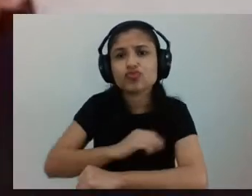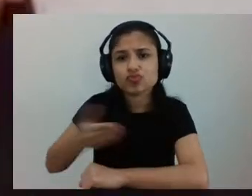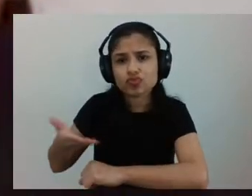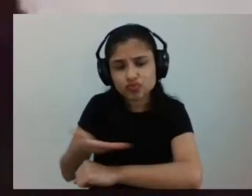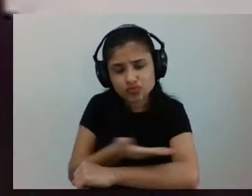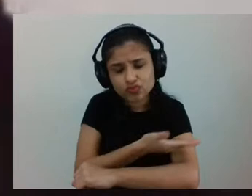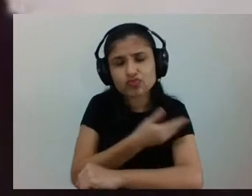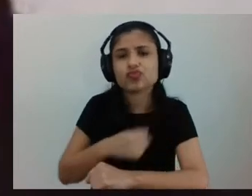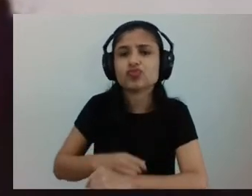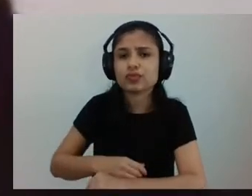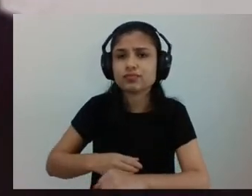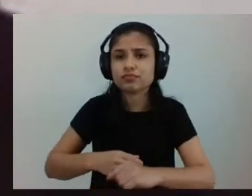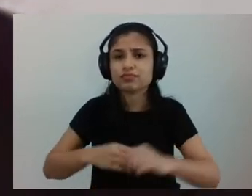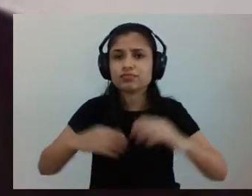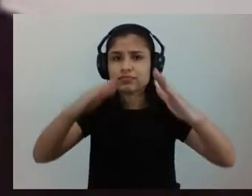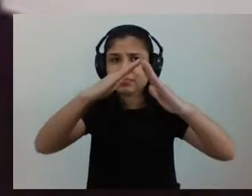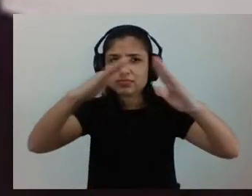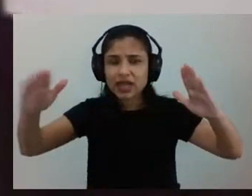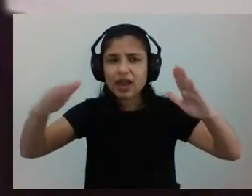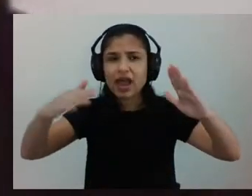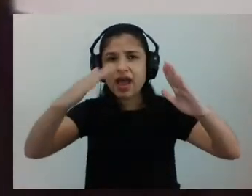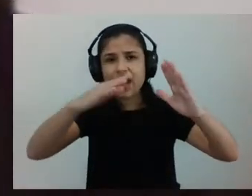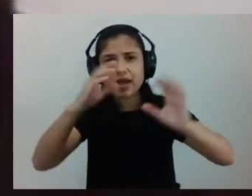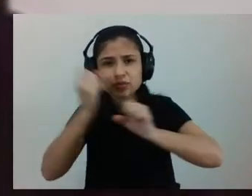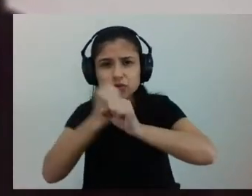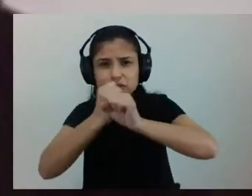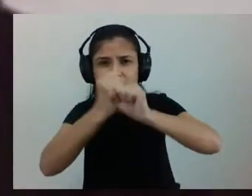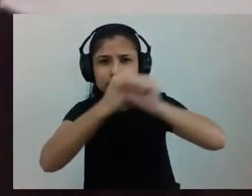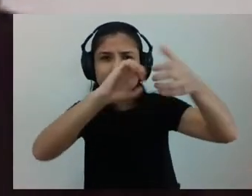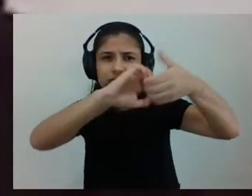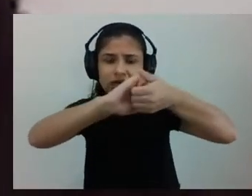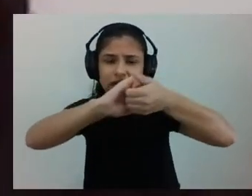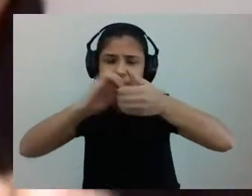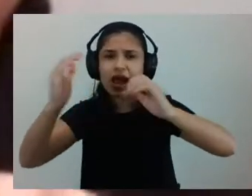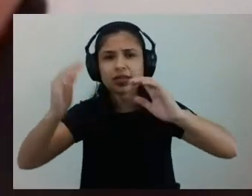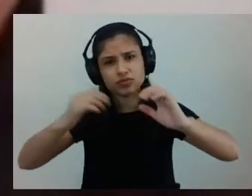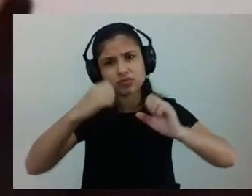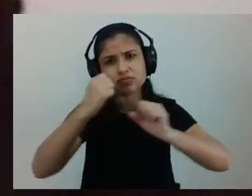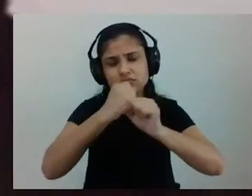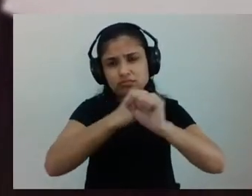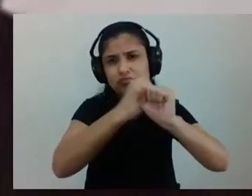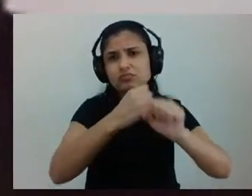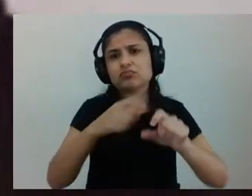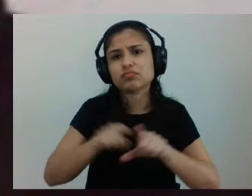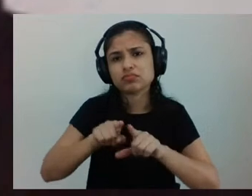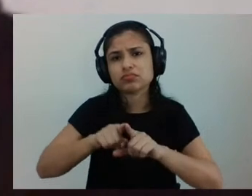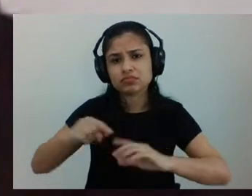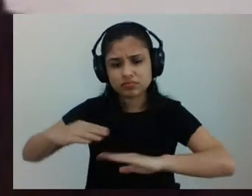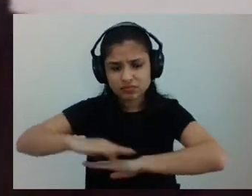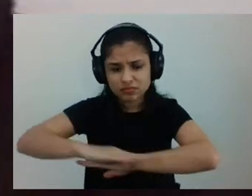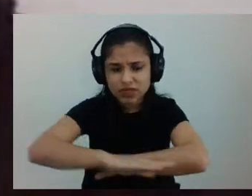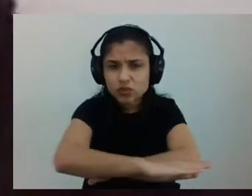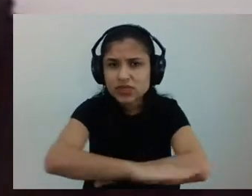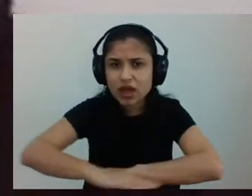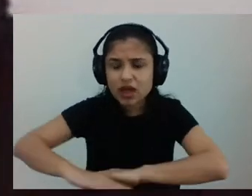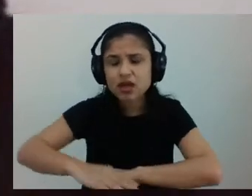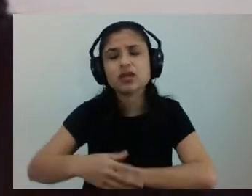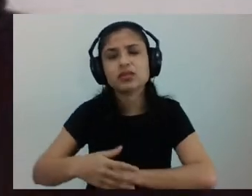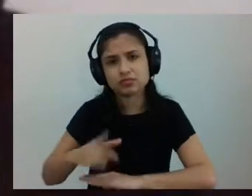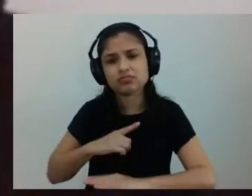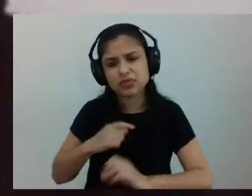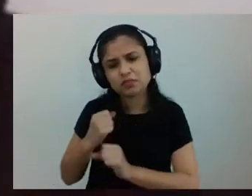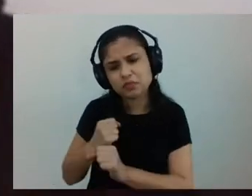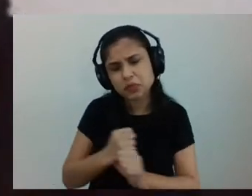Então, esse tipo de conserto significa gastos pequenos em relação aos mais grandes. Tá? Nós temos, de